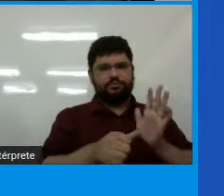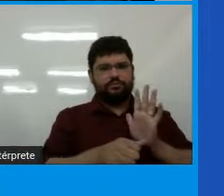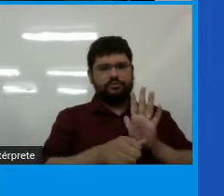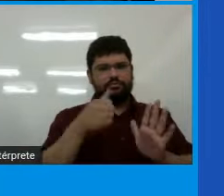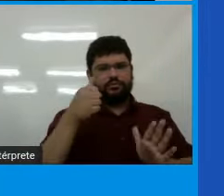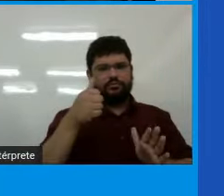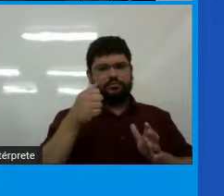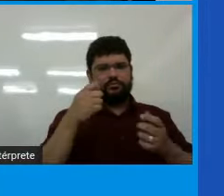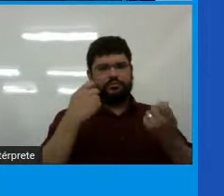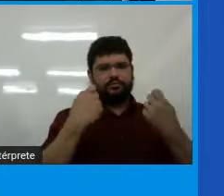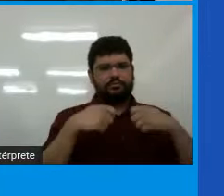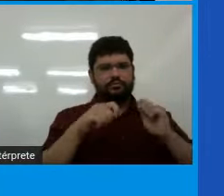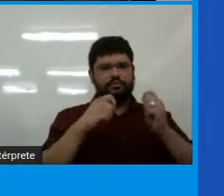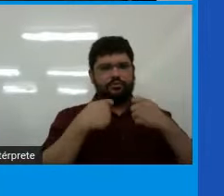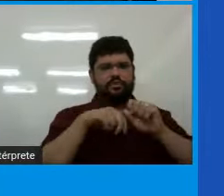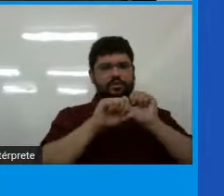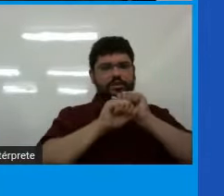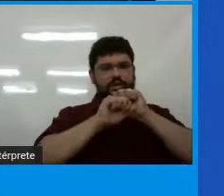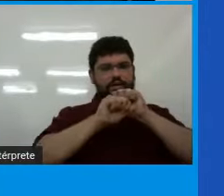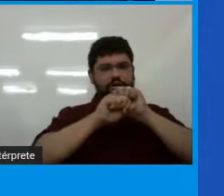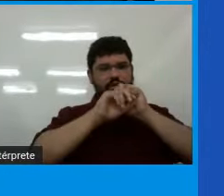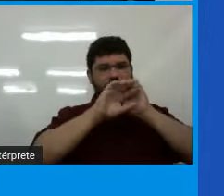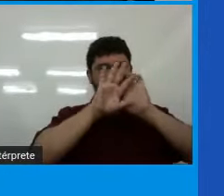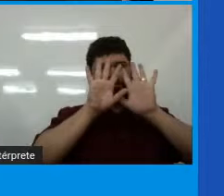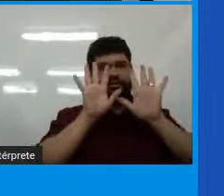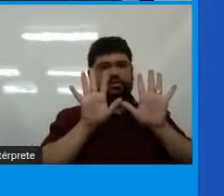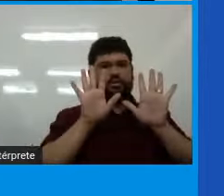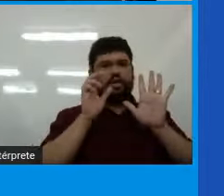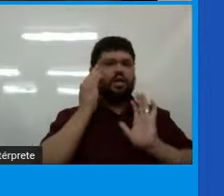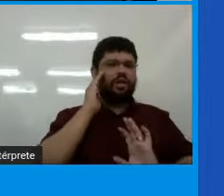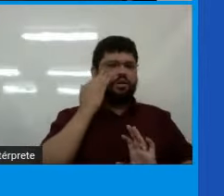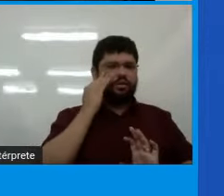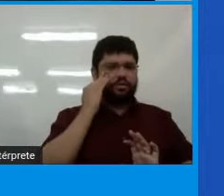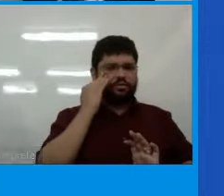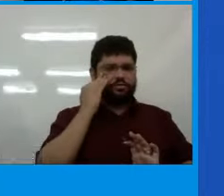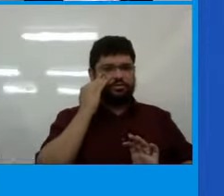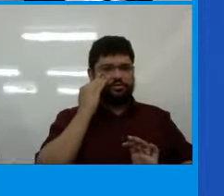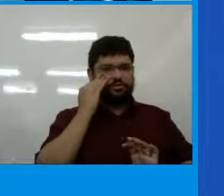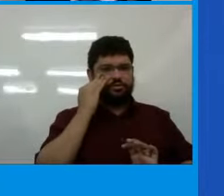precisa estar clara, que precisa estar entendida, é